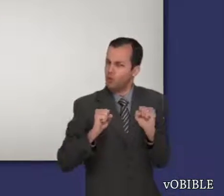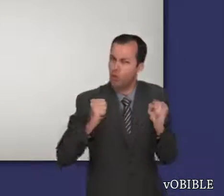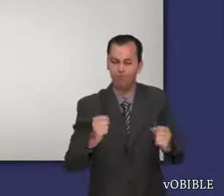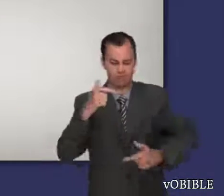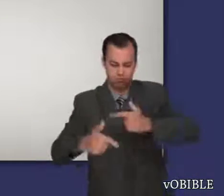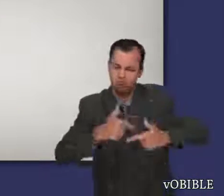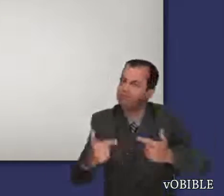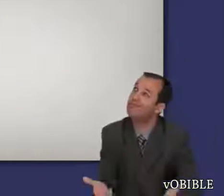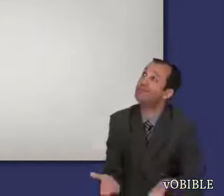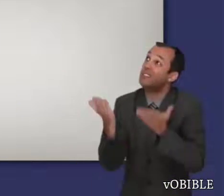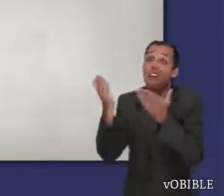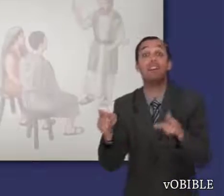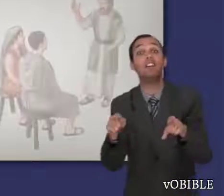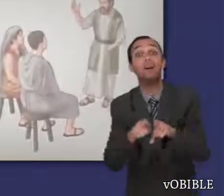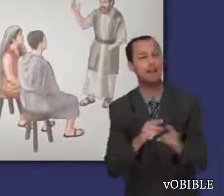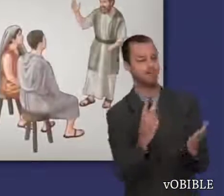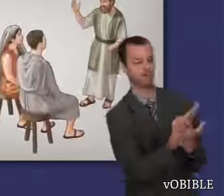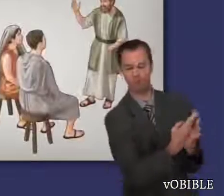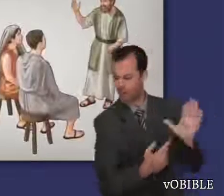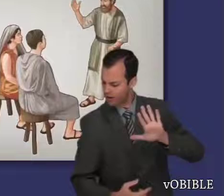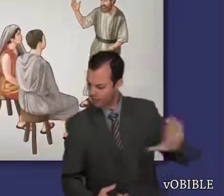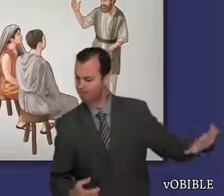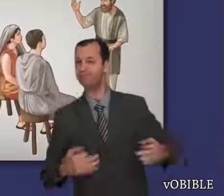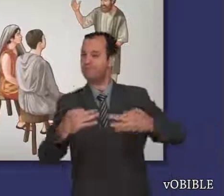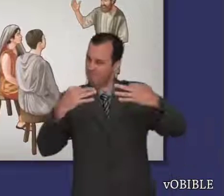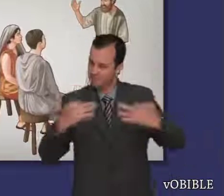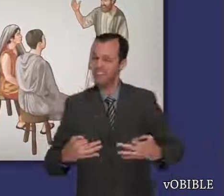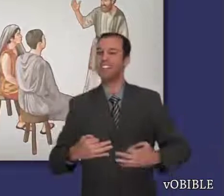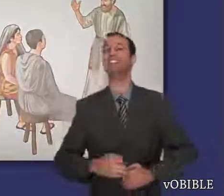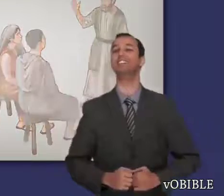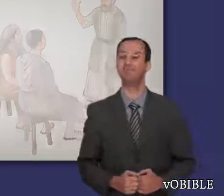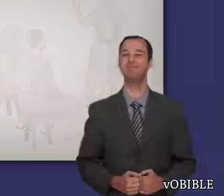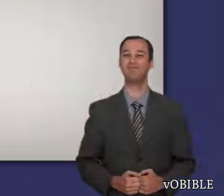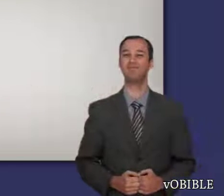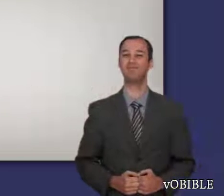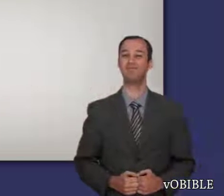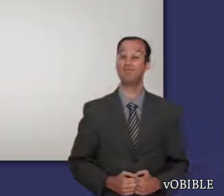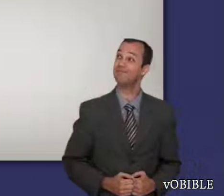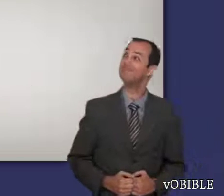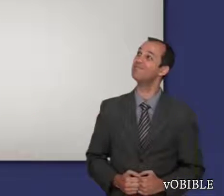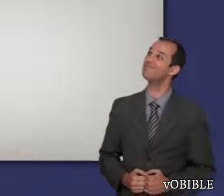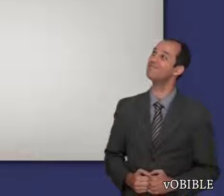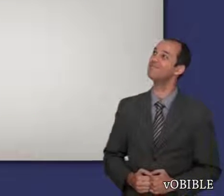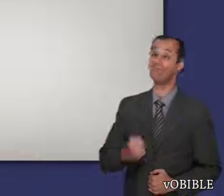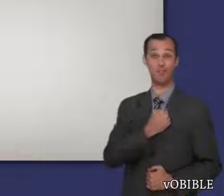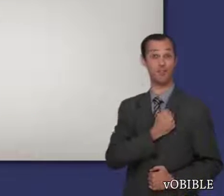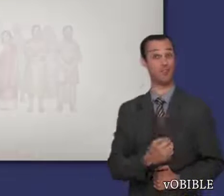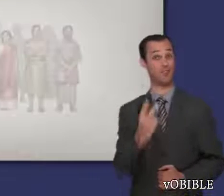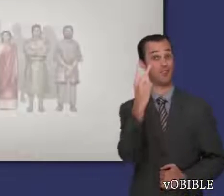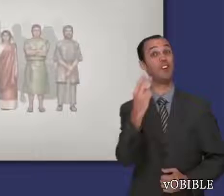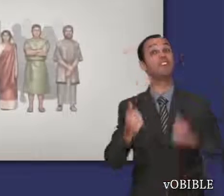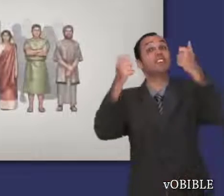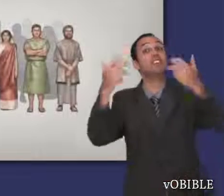de Jeová e cuidar para não cair na armadilha dos desejos da carne. No capítulo 2, Pedro chama